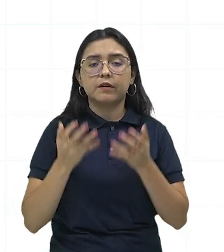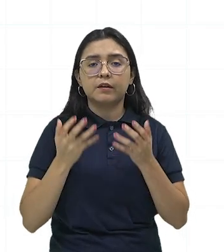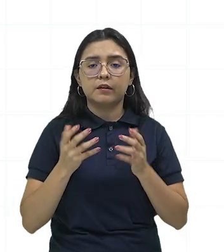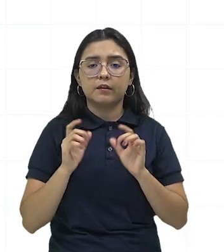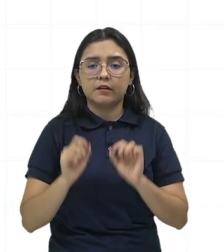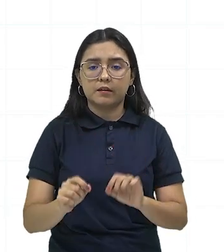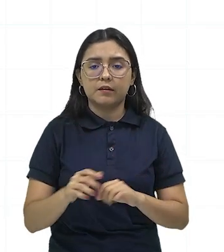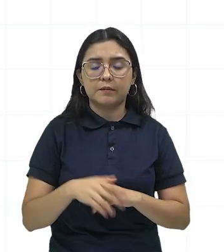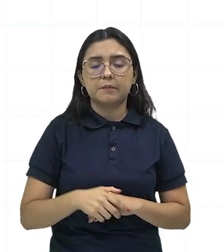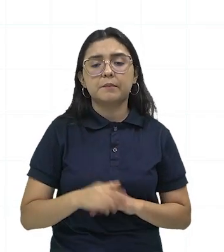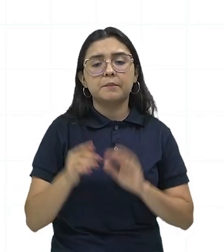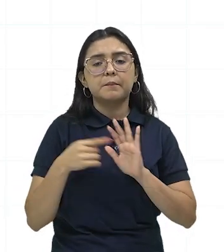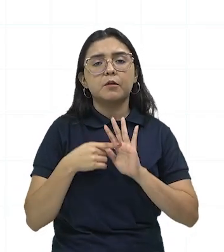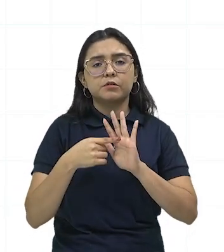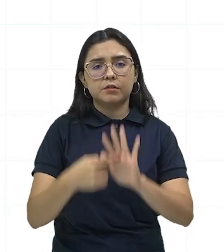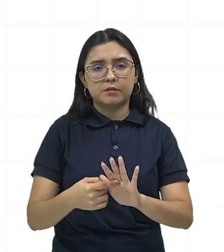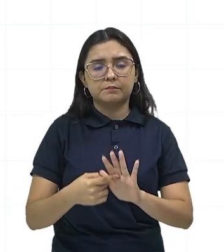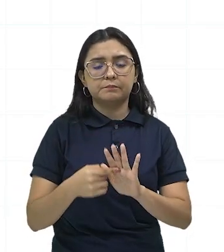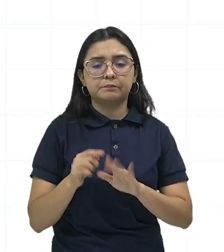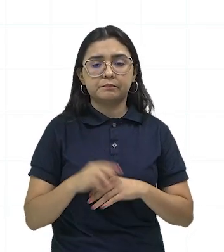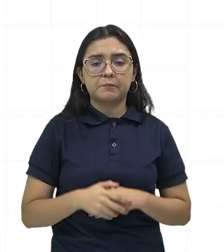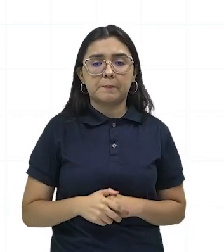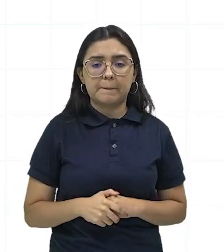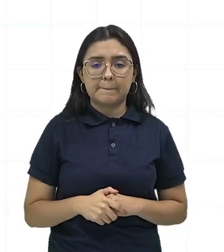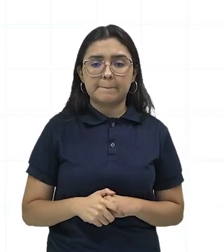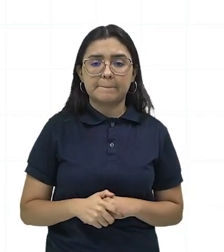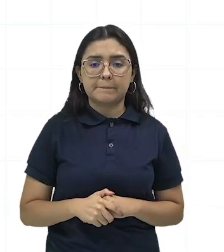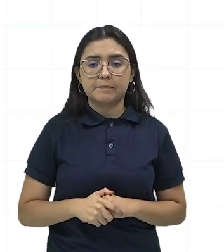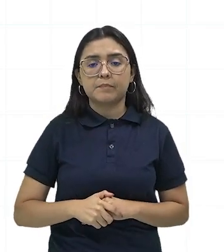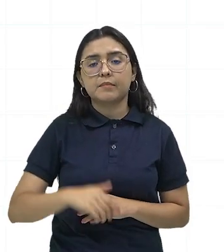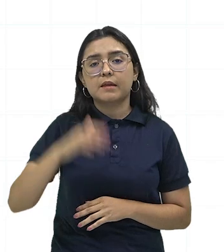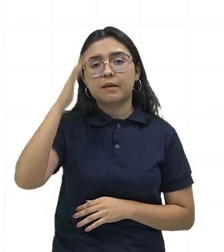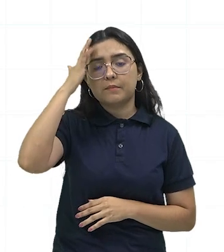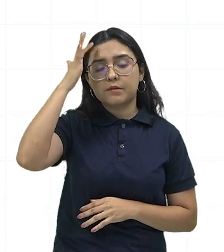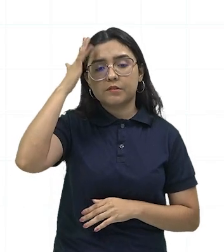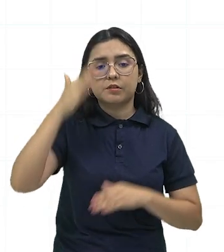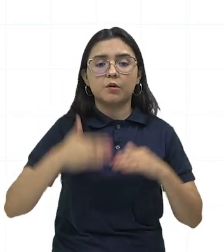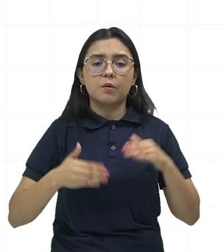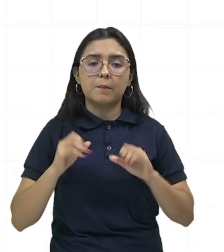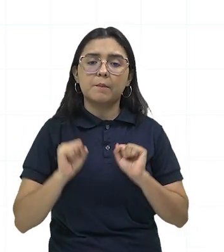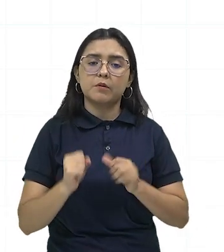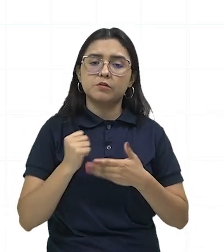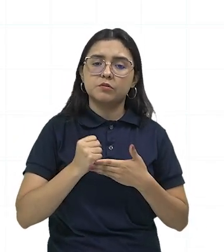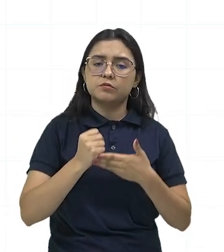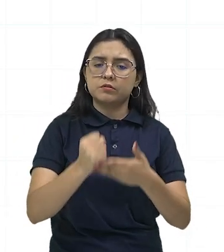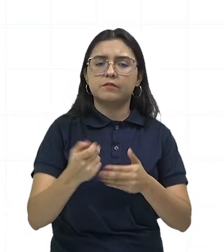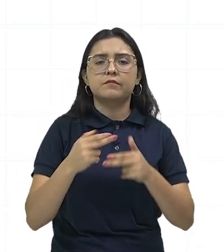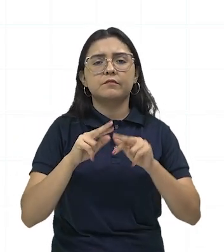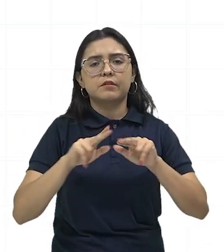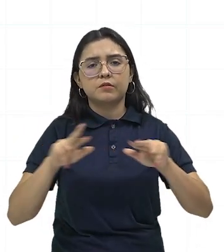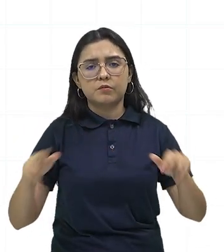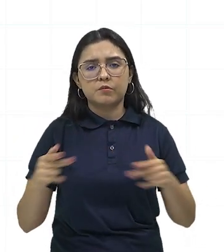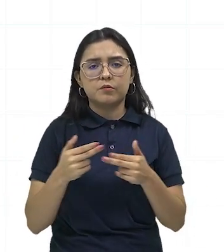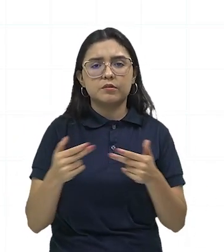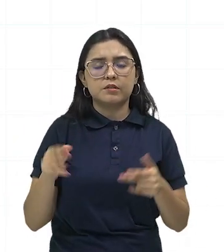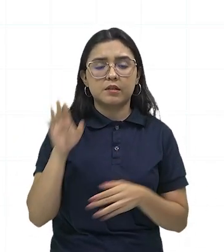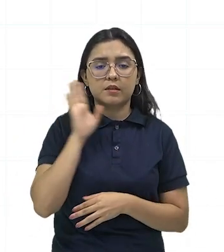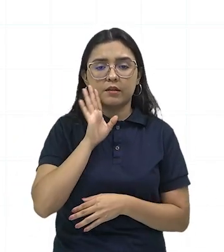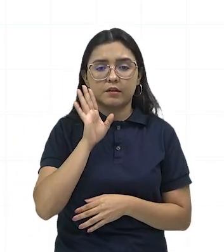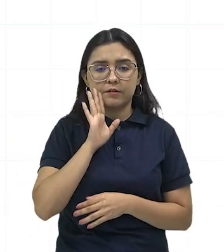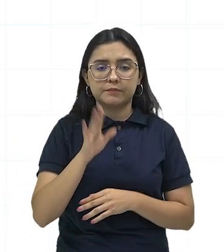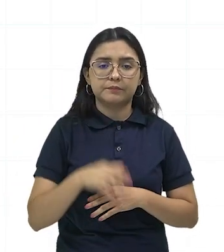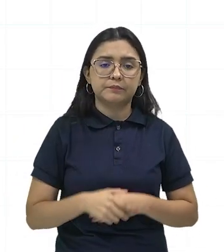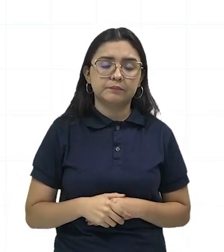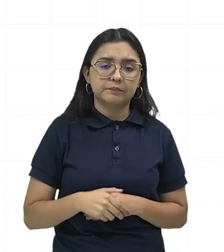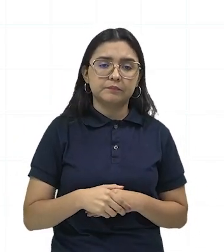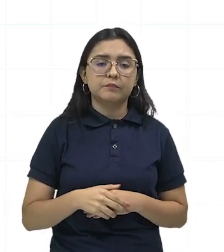dizer com aquelas ideias, o que ela vai defender. E depois ele vai falar, imagine que você tem um robô que pode te ajudar com muitas coisas legais, falando sobre uma tecnologia, né, como